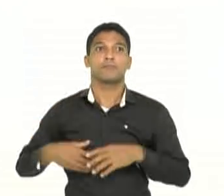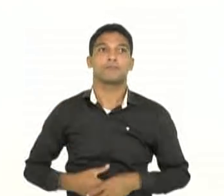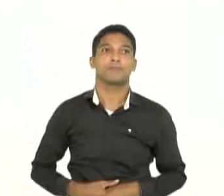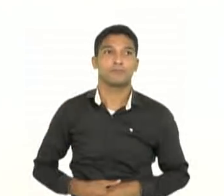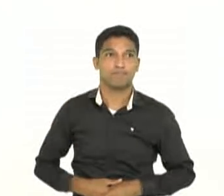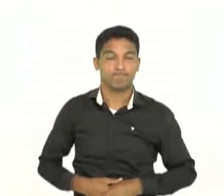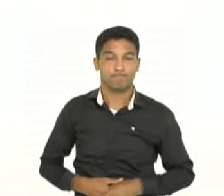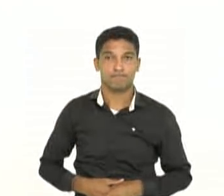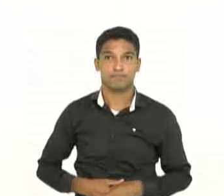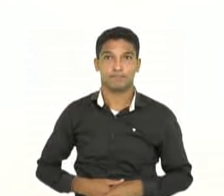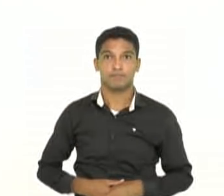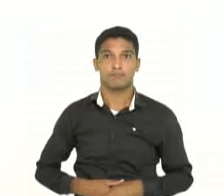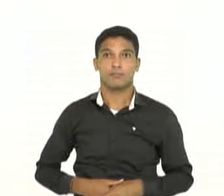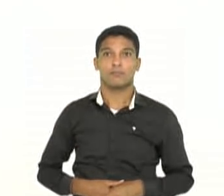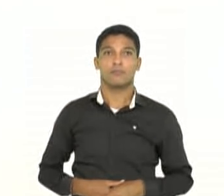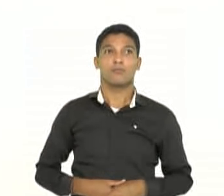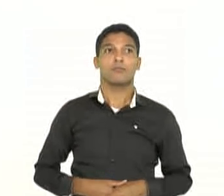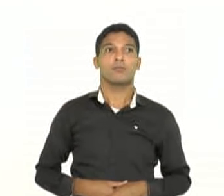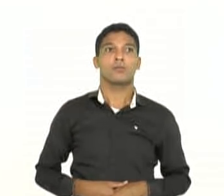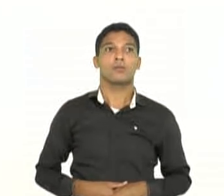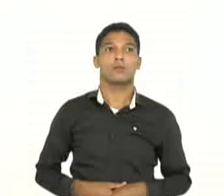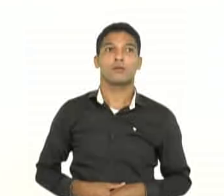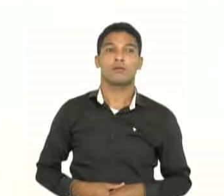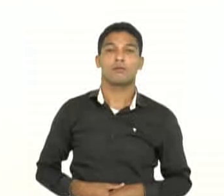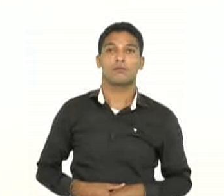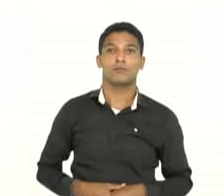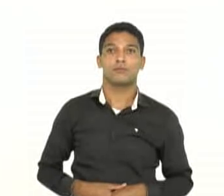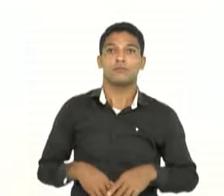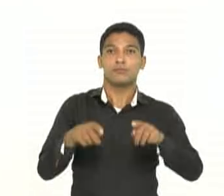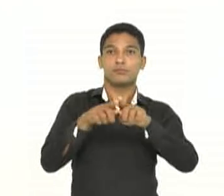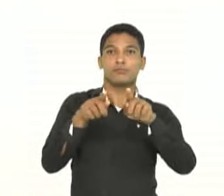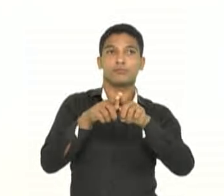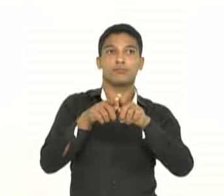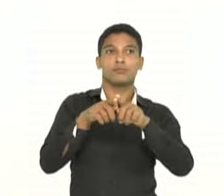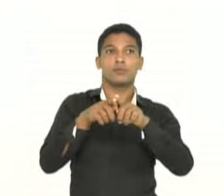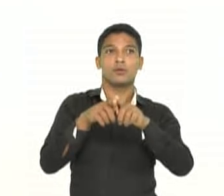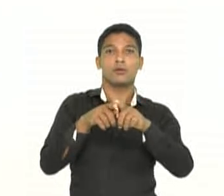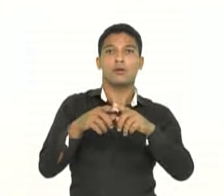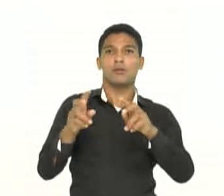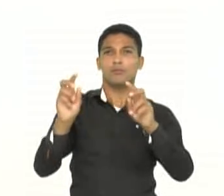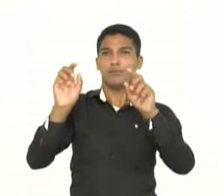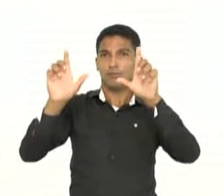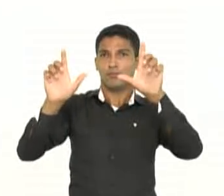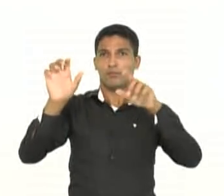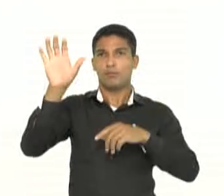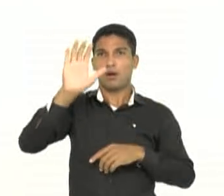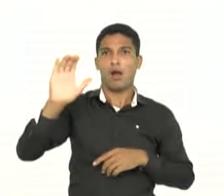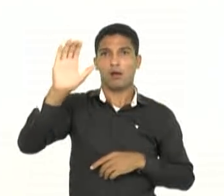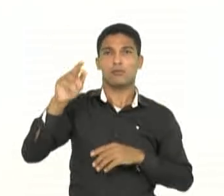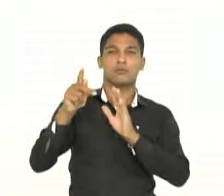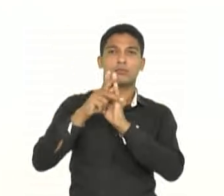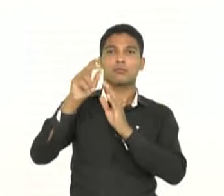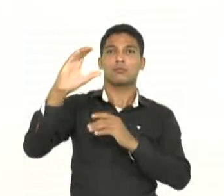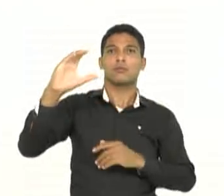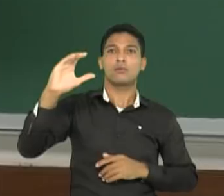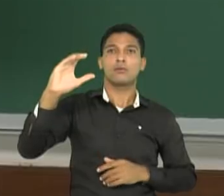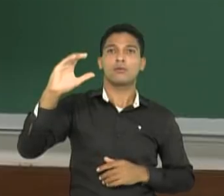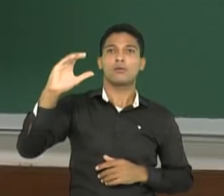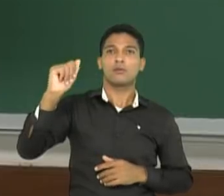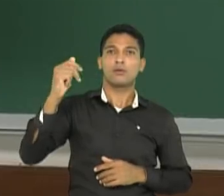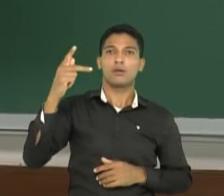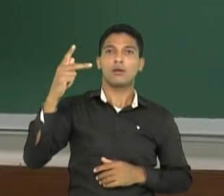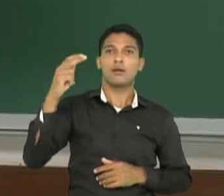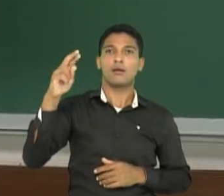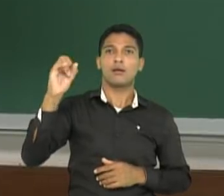a principal produção é a produção de caprinos. Então nós vamos ter ali a criação de caprinos. Eles são mais